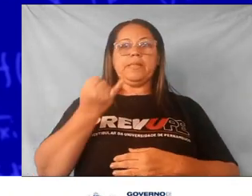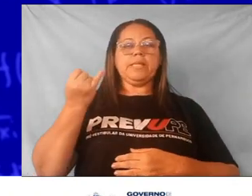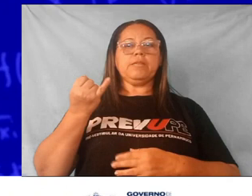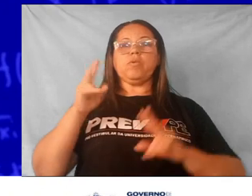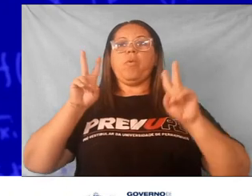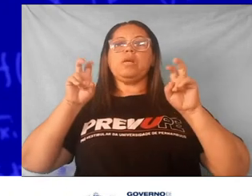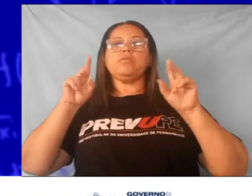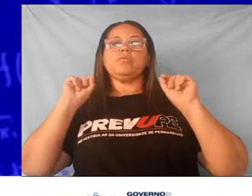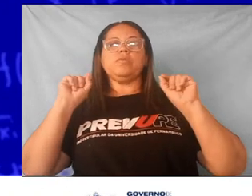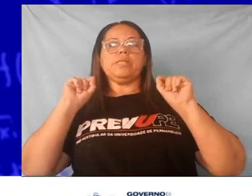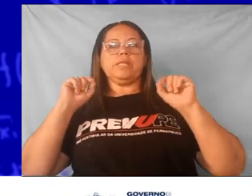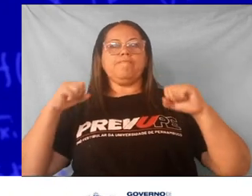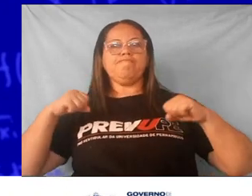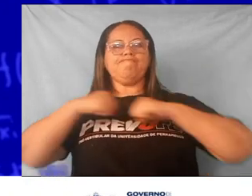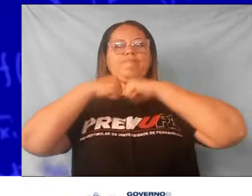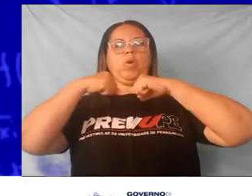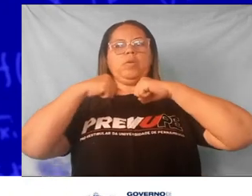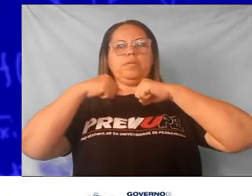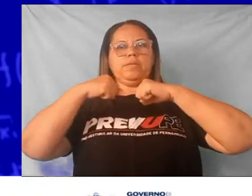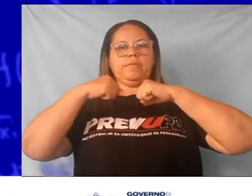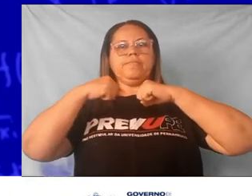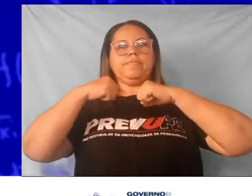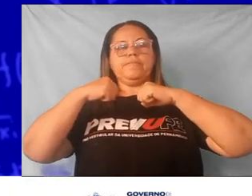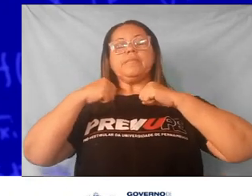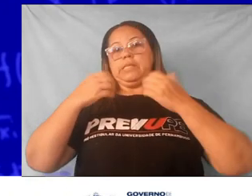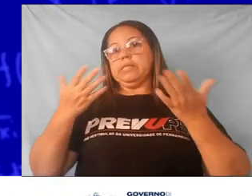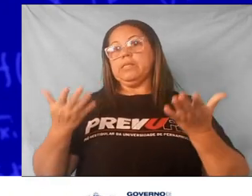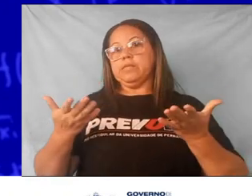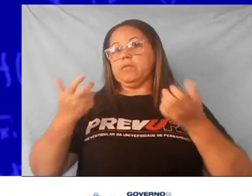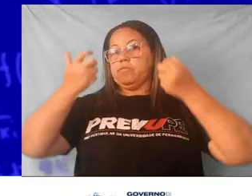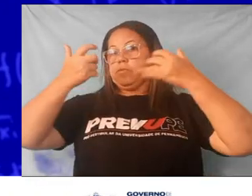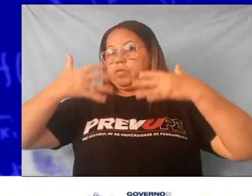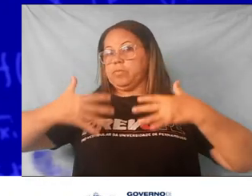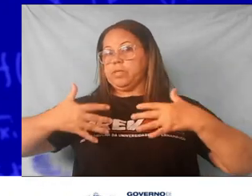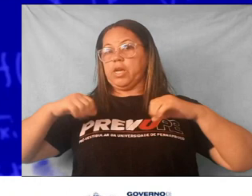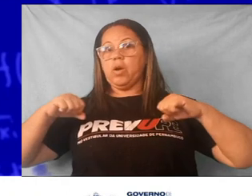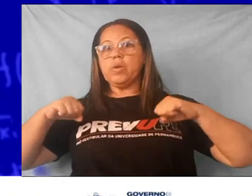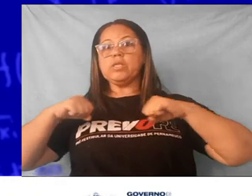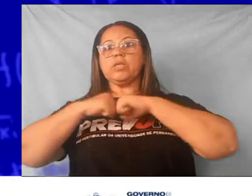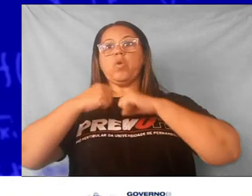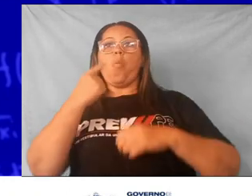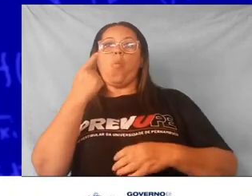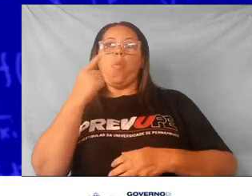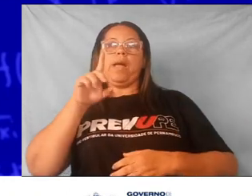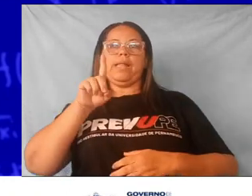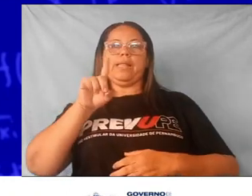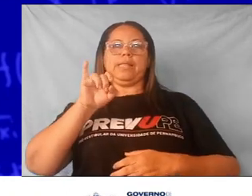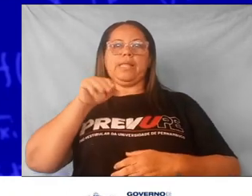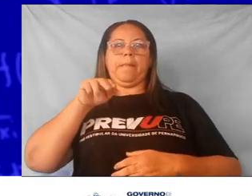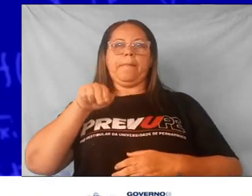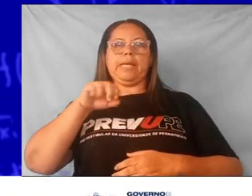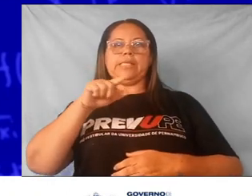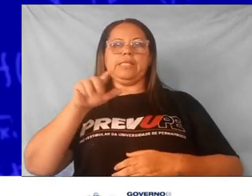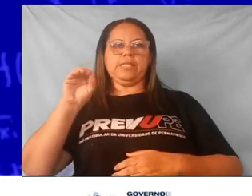de colisões. Vamos falar aqui de colisão unidimensional. A lei